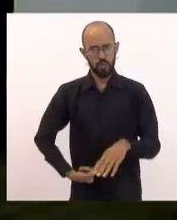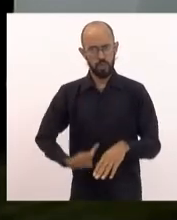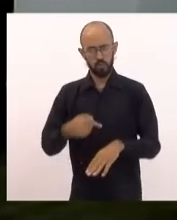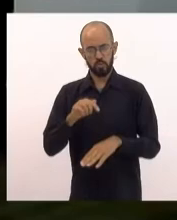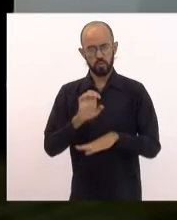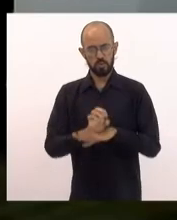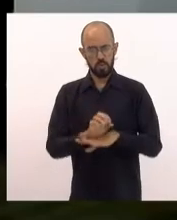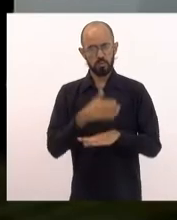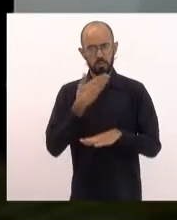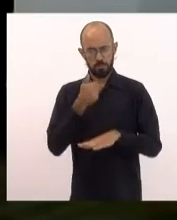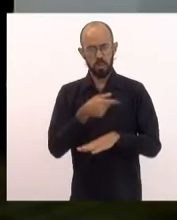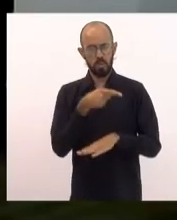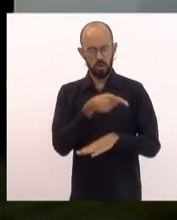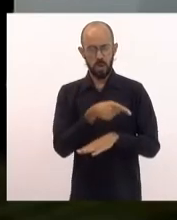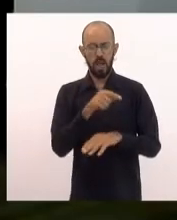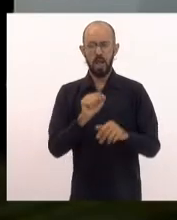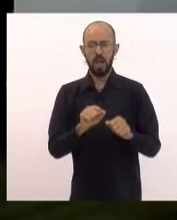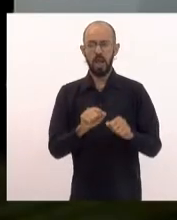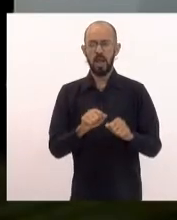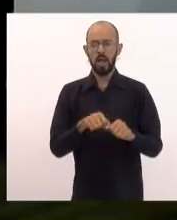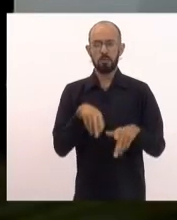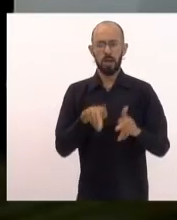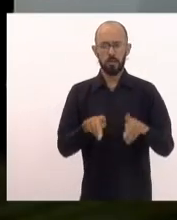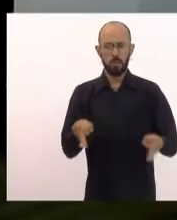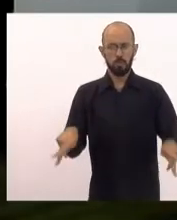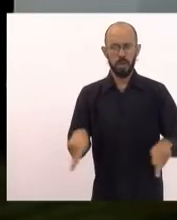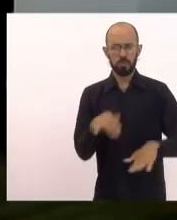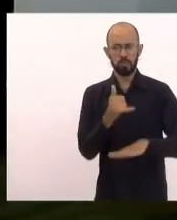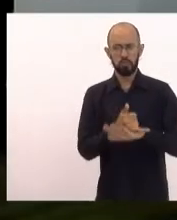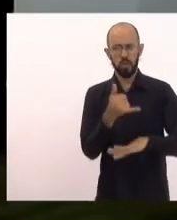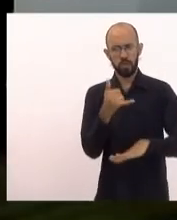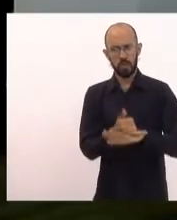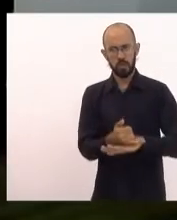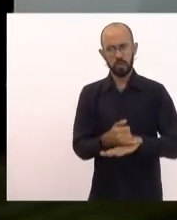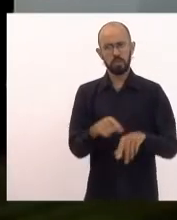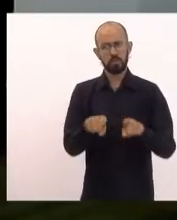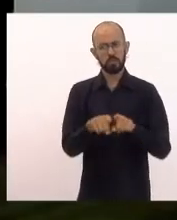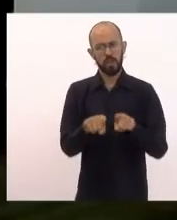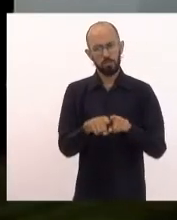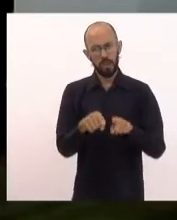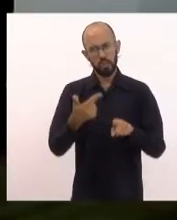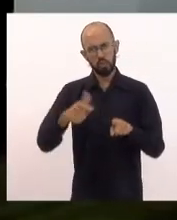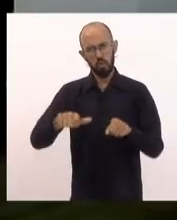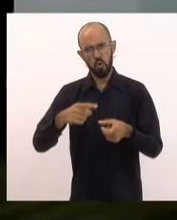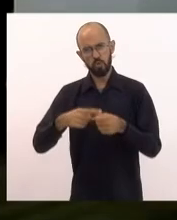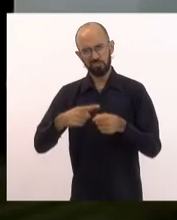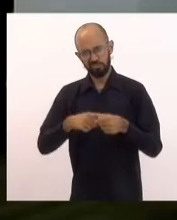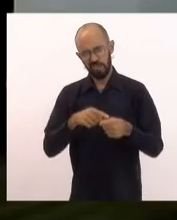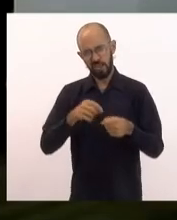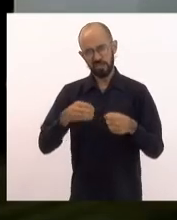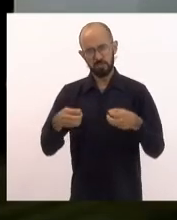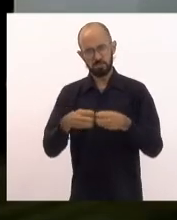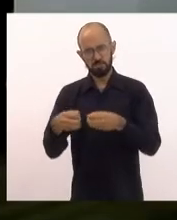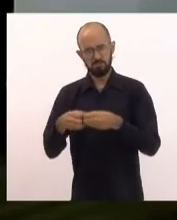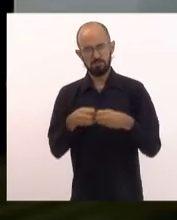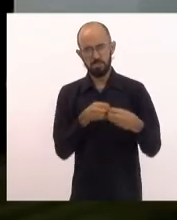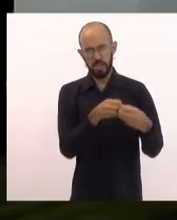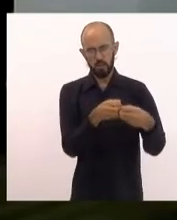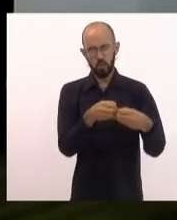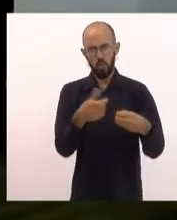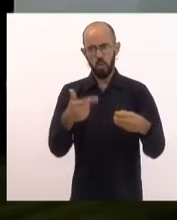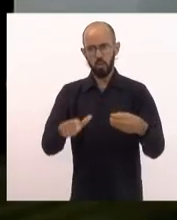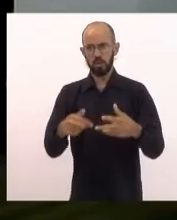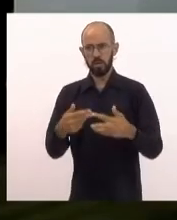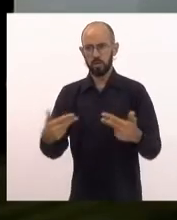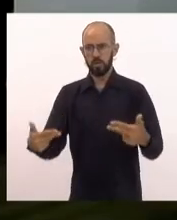melhorar essa contribuição à população de Volta Redonda, do Sul Fluminense e do Médio Paraíba. A outra questão, onde eu